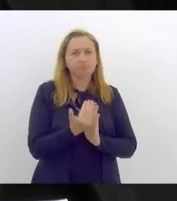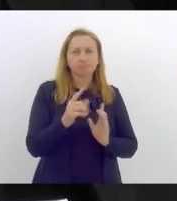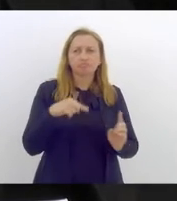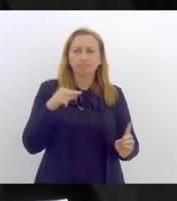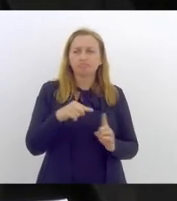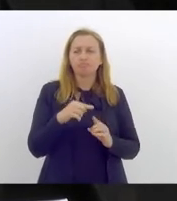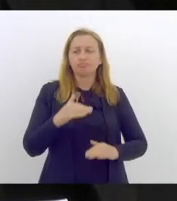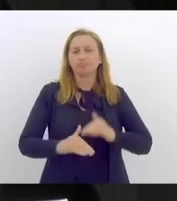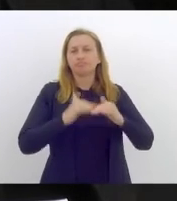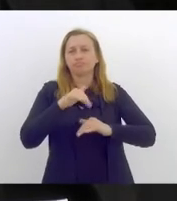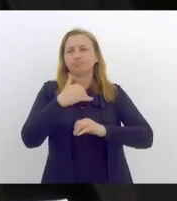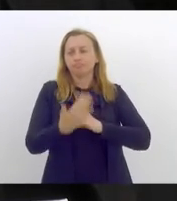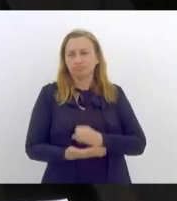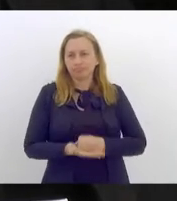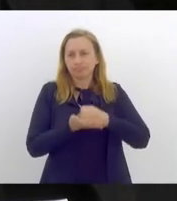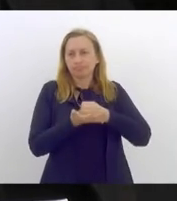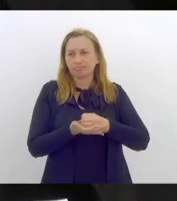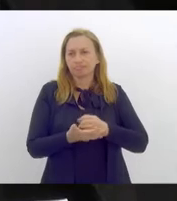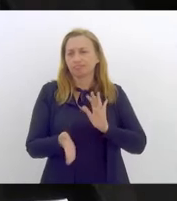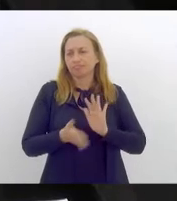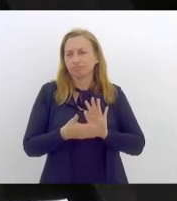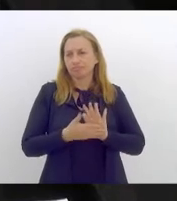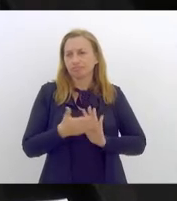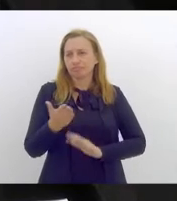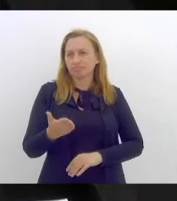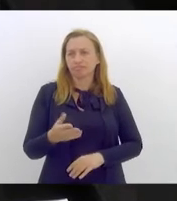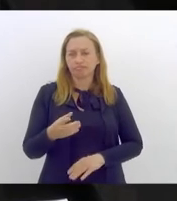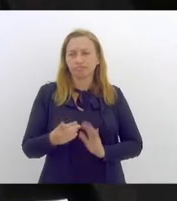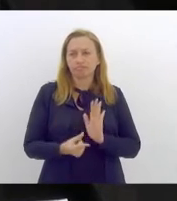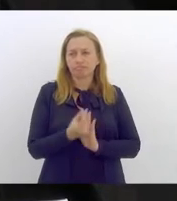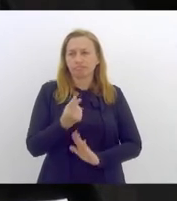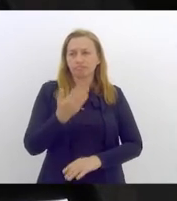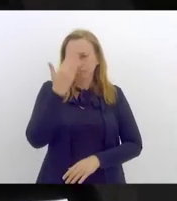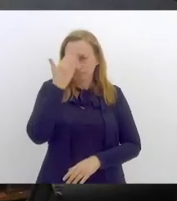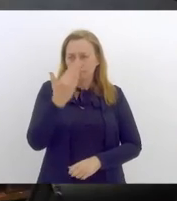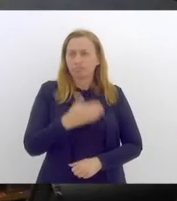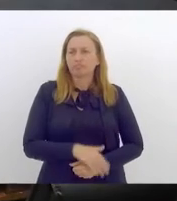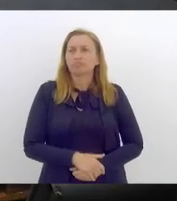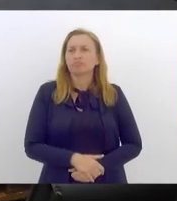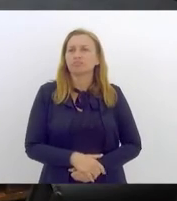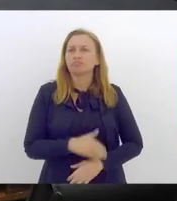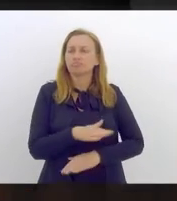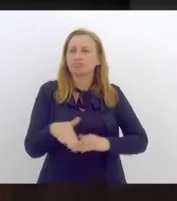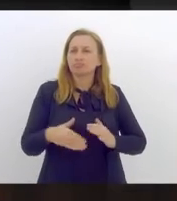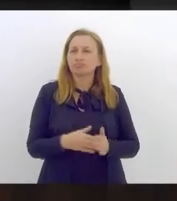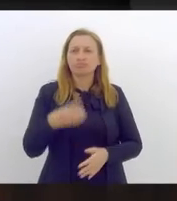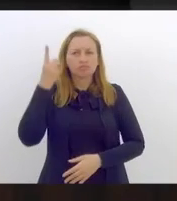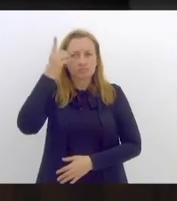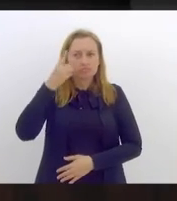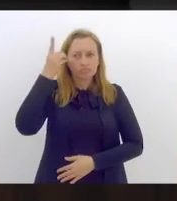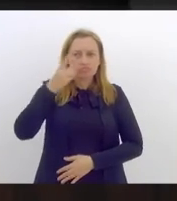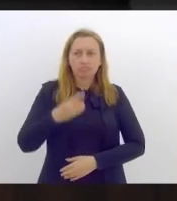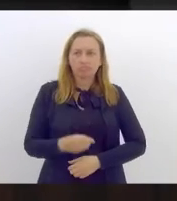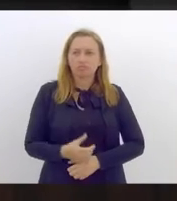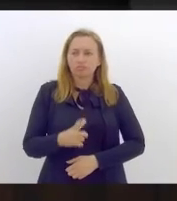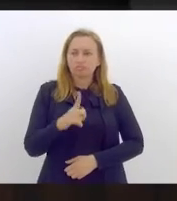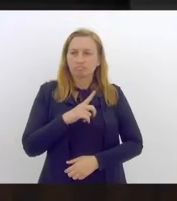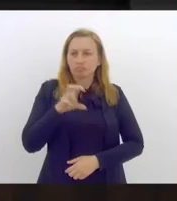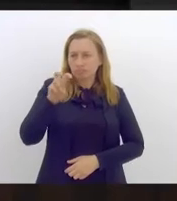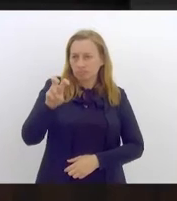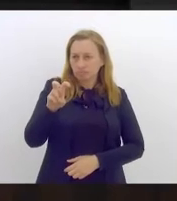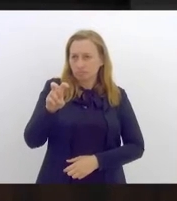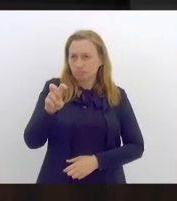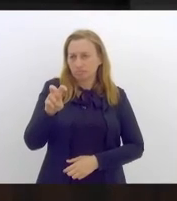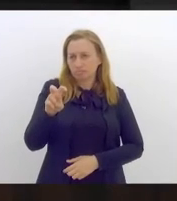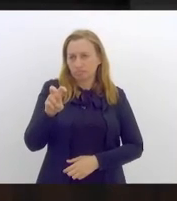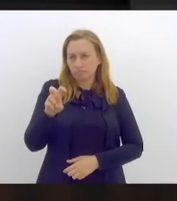do desenvolvimento sustentável com este tipo de proposta orçamentária. Muito obrigado. Senhores deputados, nós temos 5